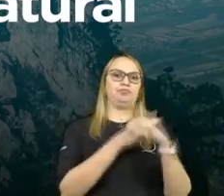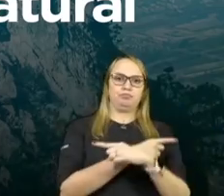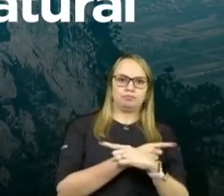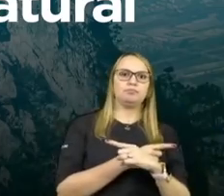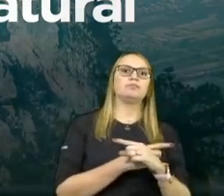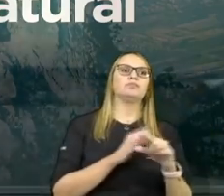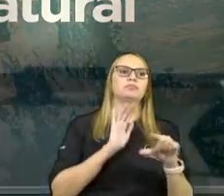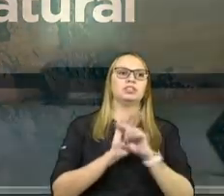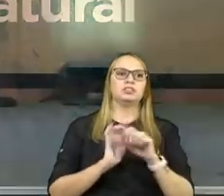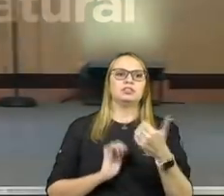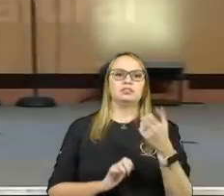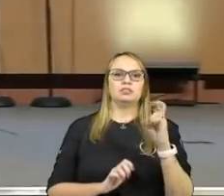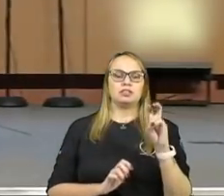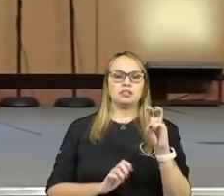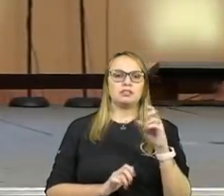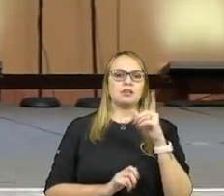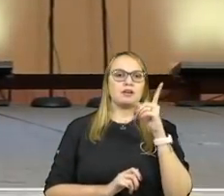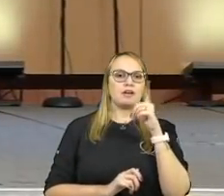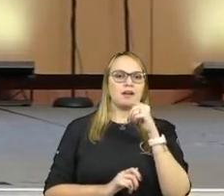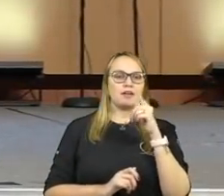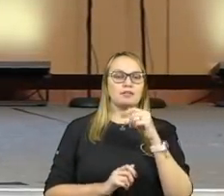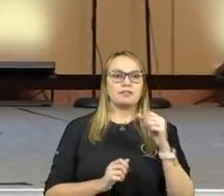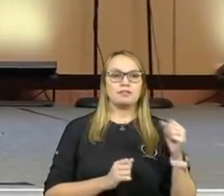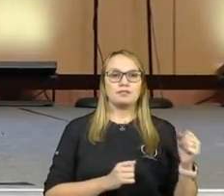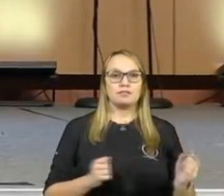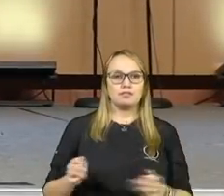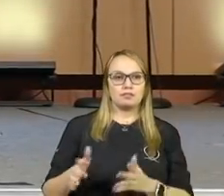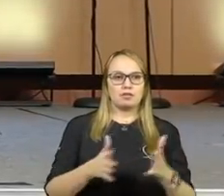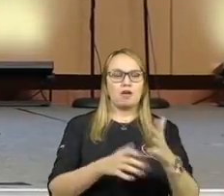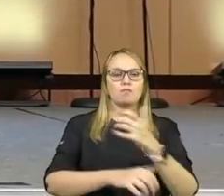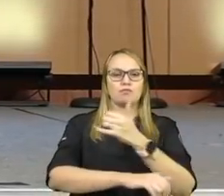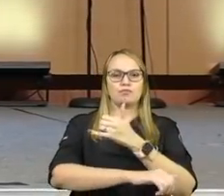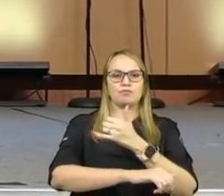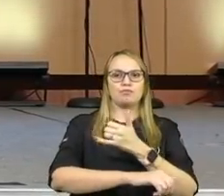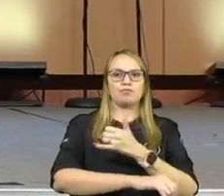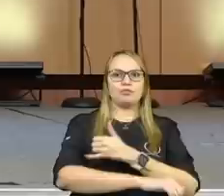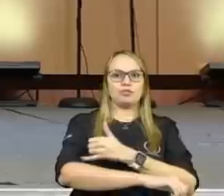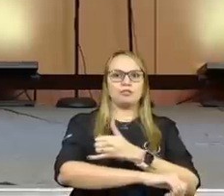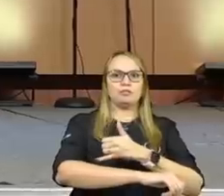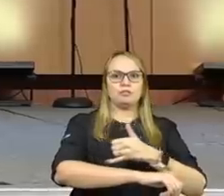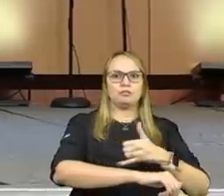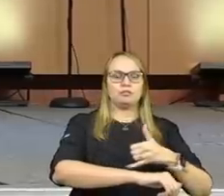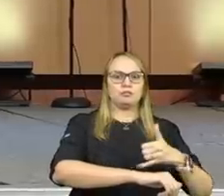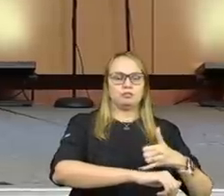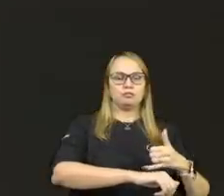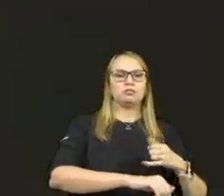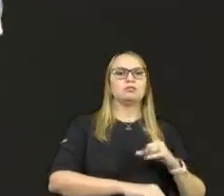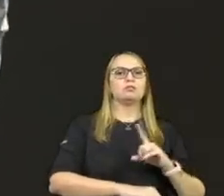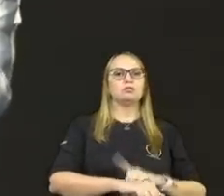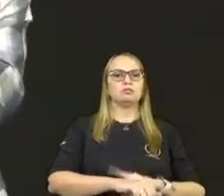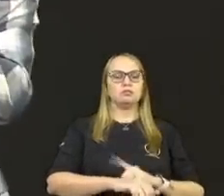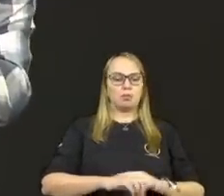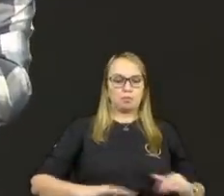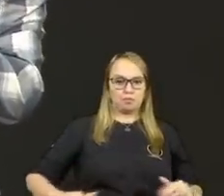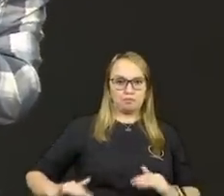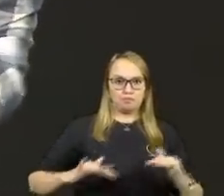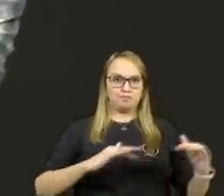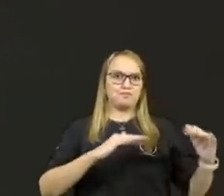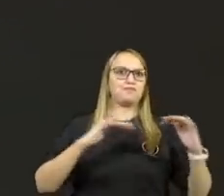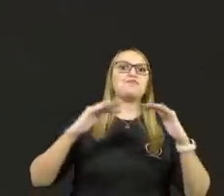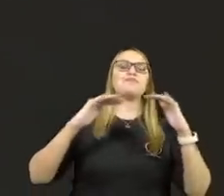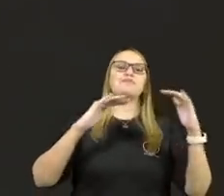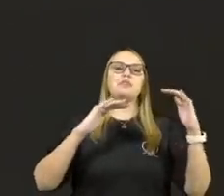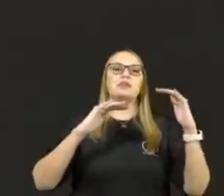15. As águas do Jordão, no tempo da cheia,